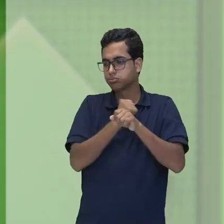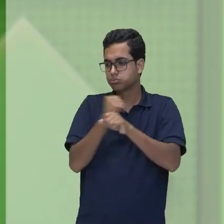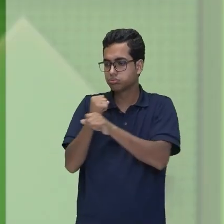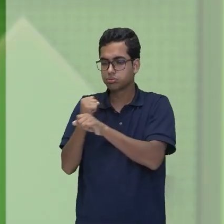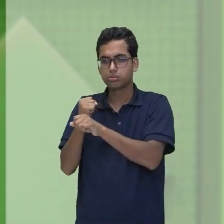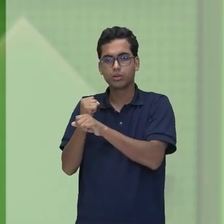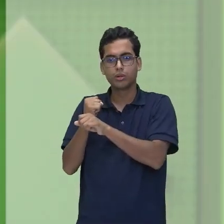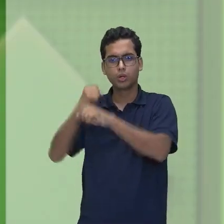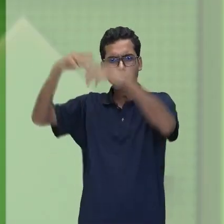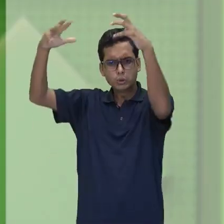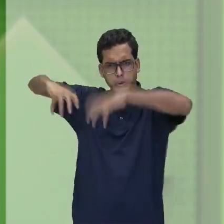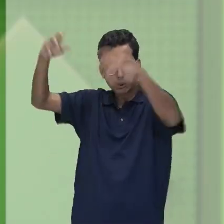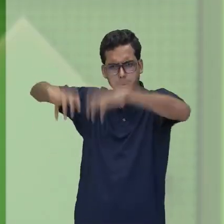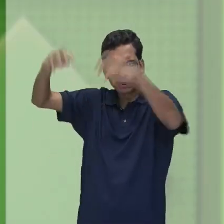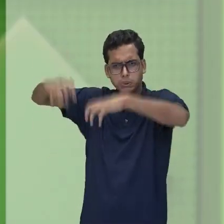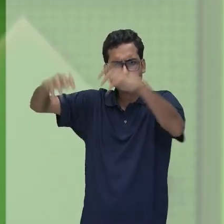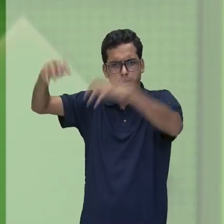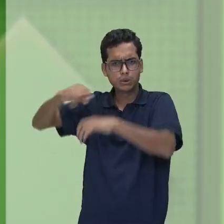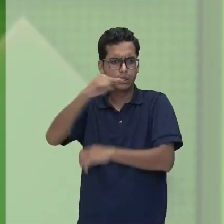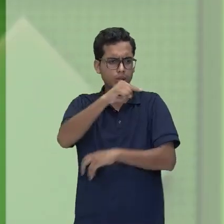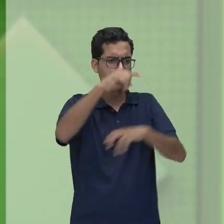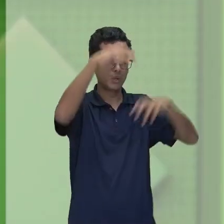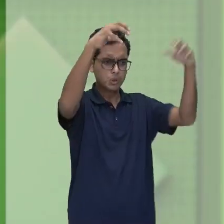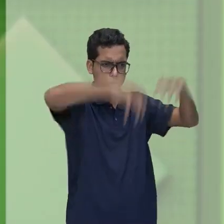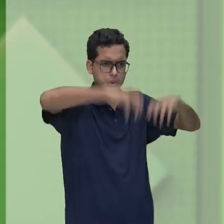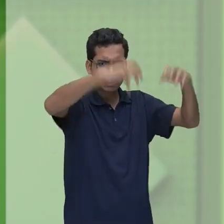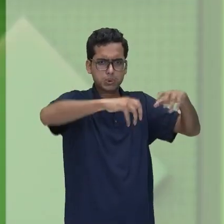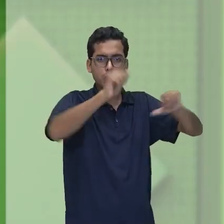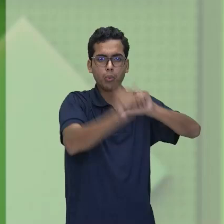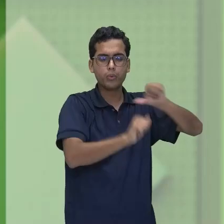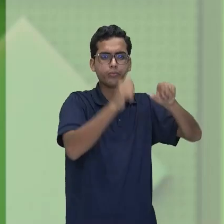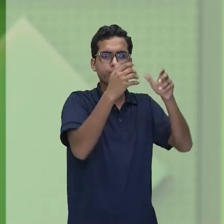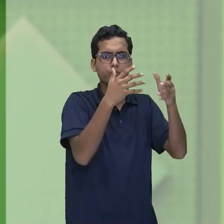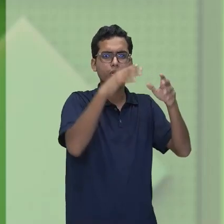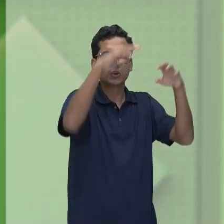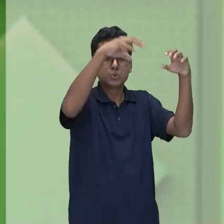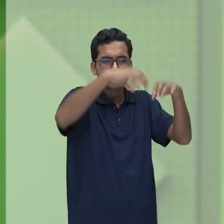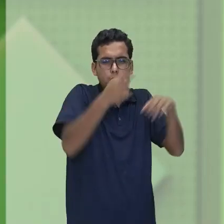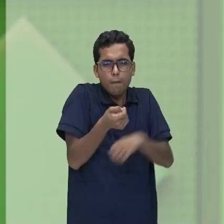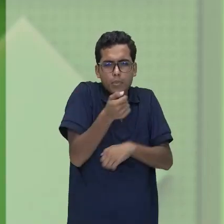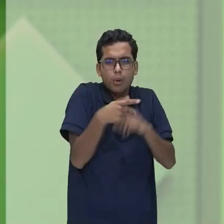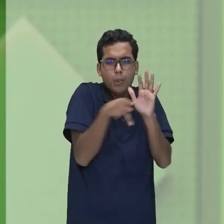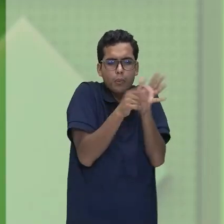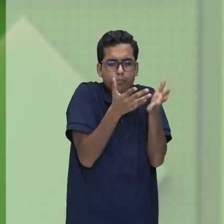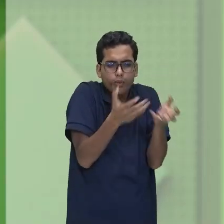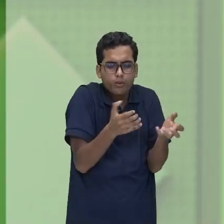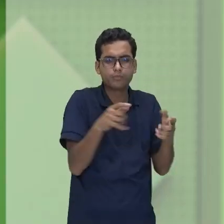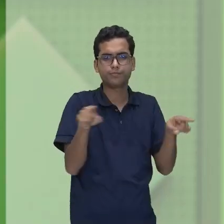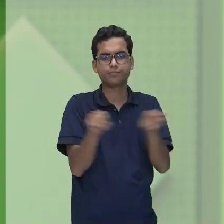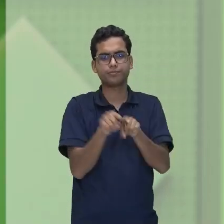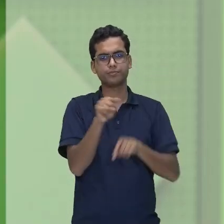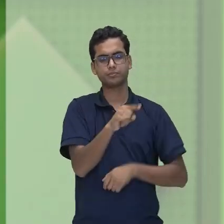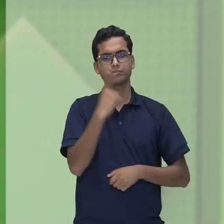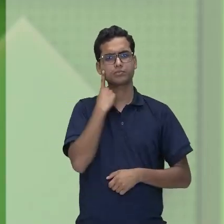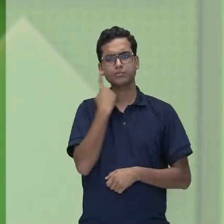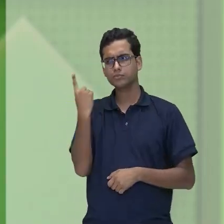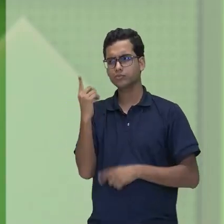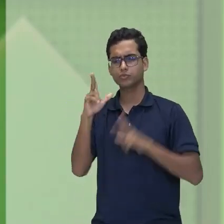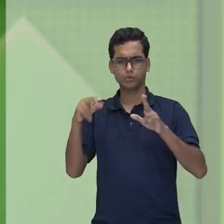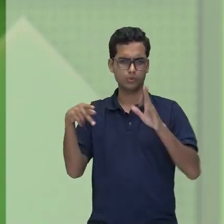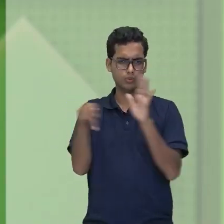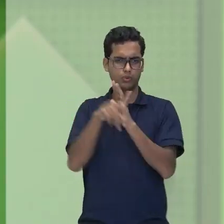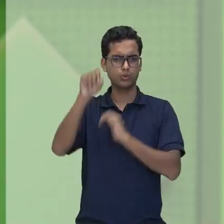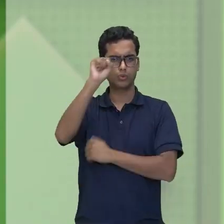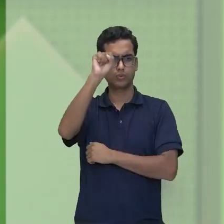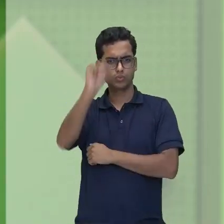a ver ali mais enchentes, né, como a gente tem observado aí nos últimos anos na região sul do país. Então essas